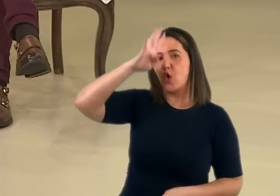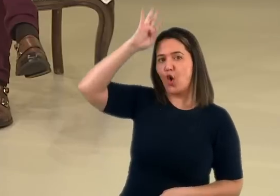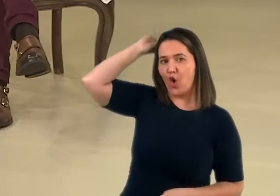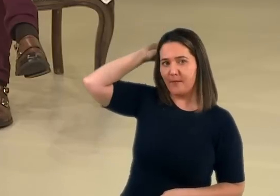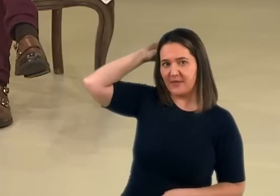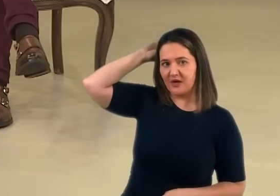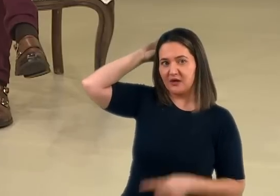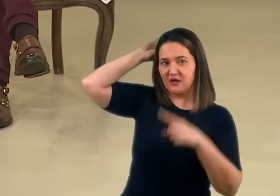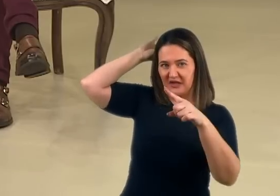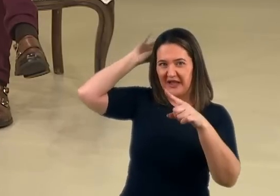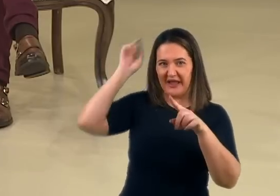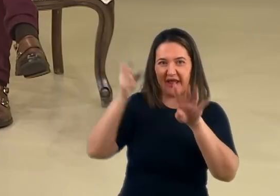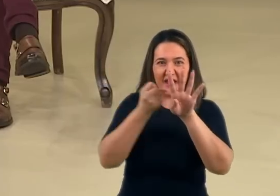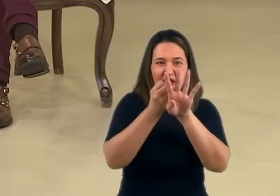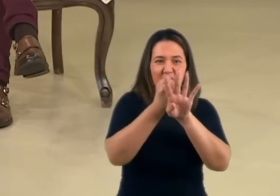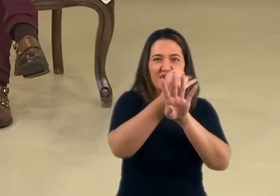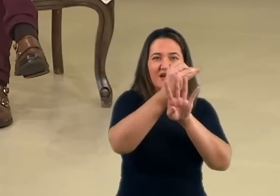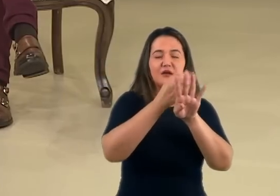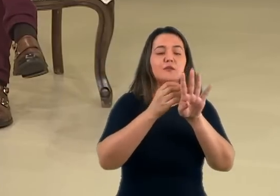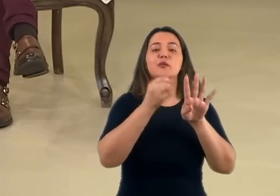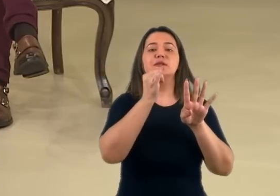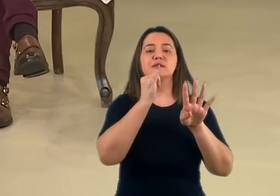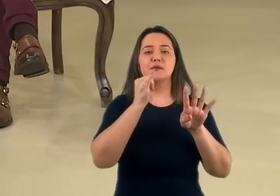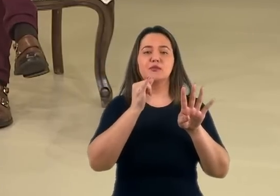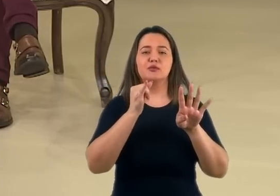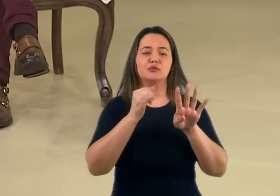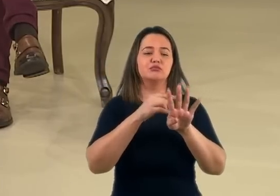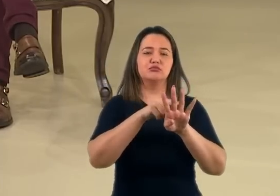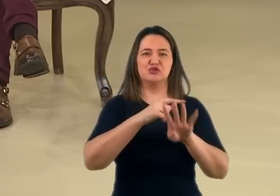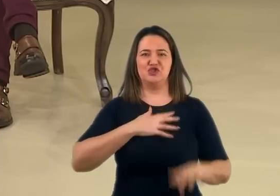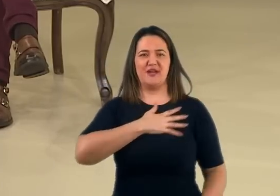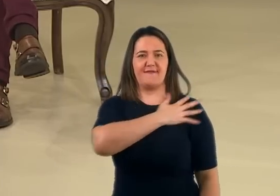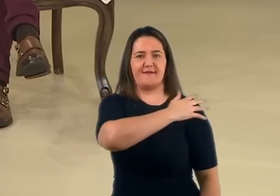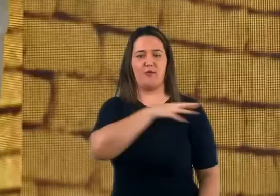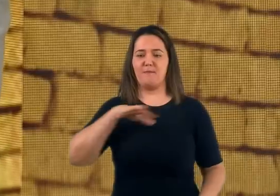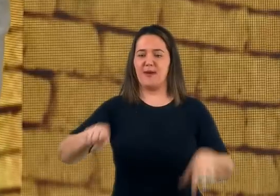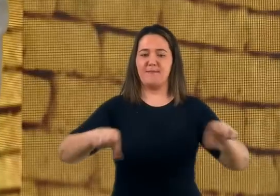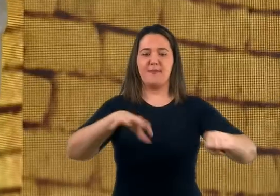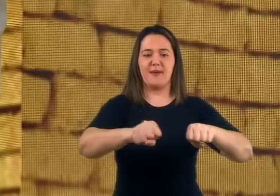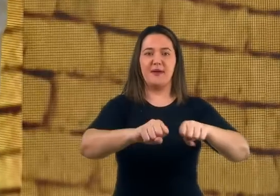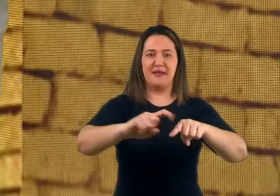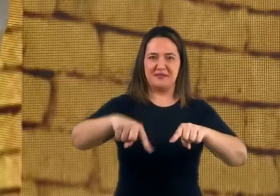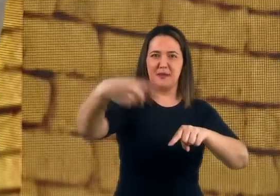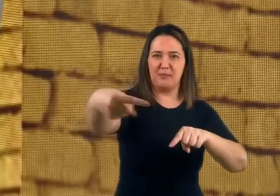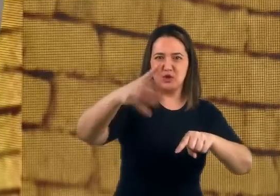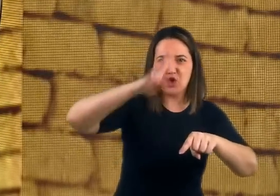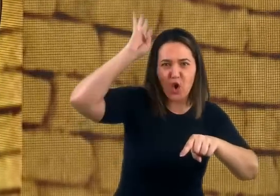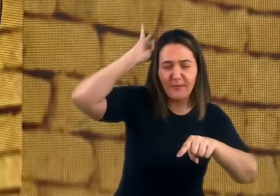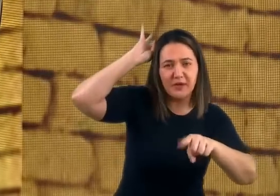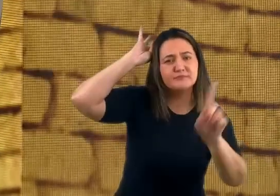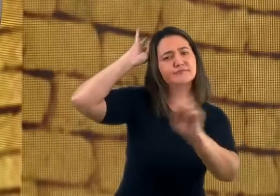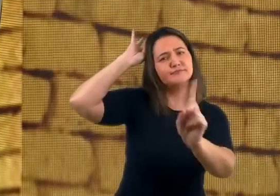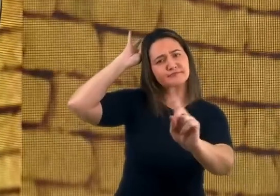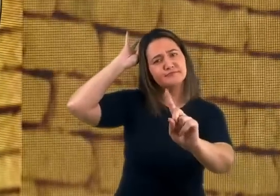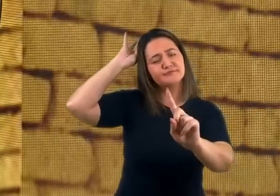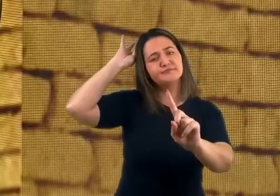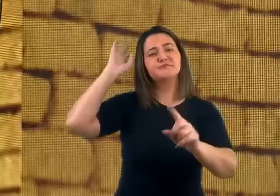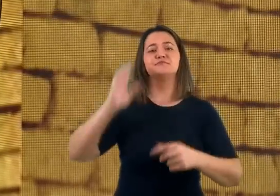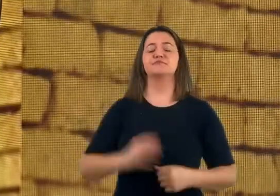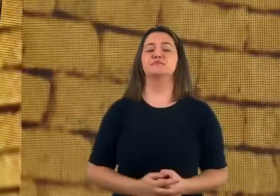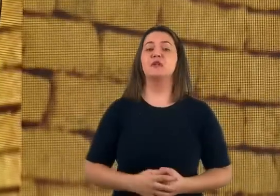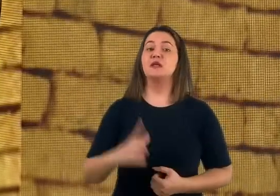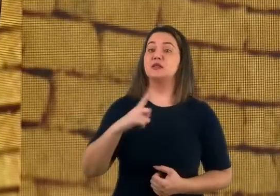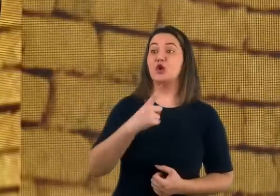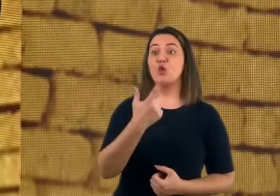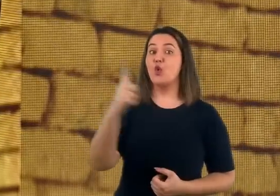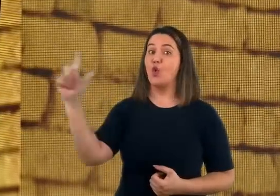derivou de nenhum dos chifres, isto é, dos generais de Alexandre o Grande. Já os proponentes da teoria dos macabeus, que entendem